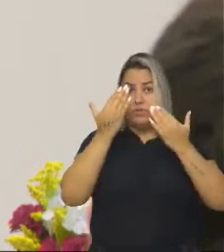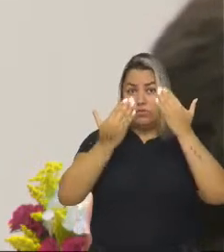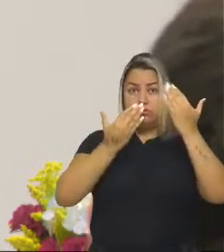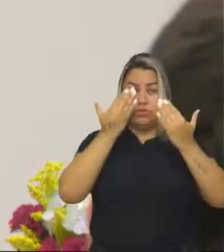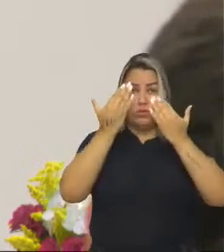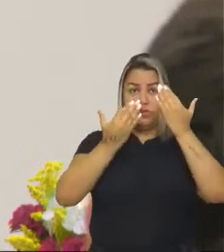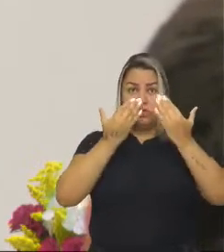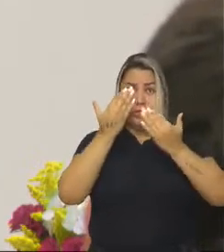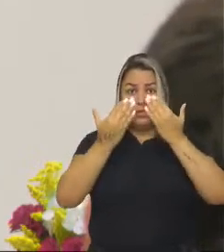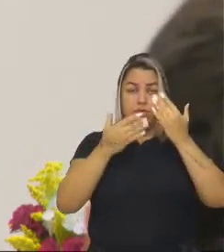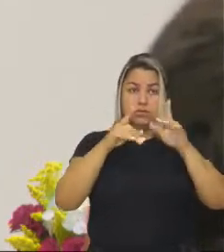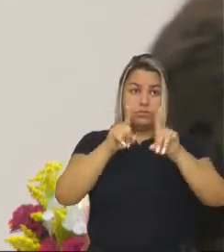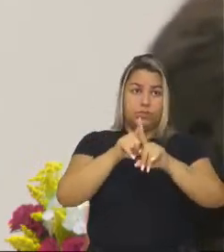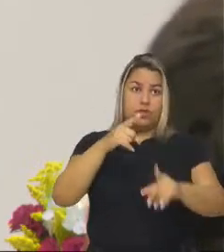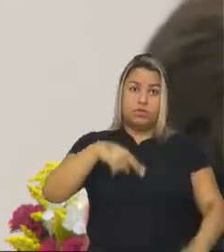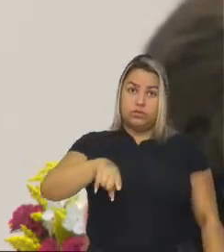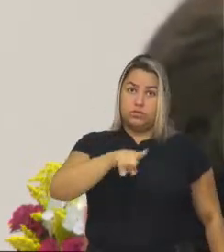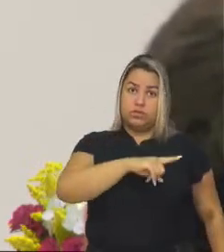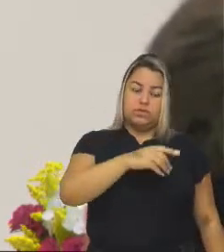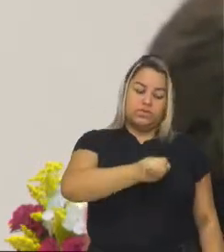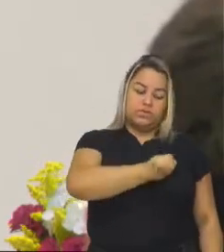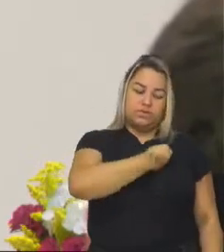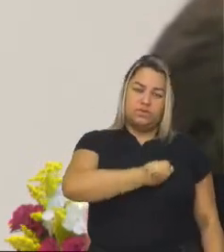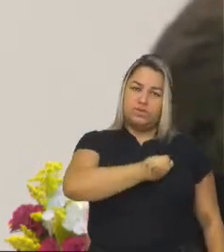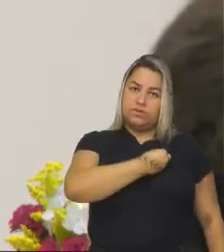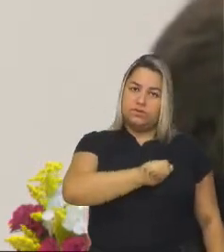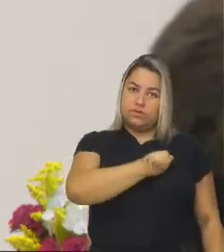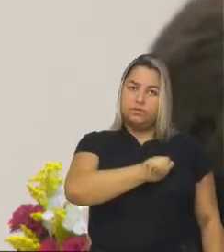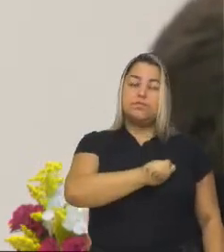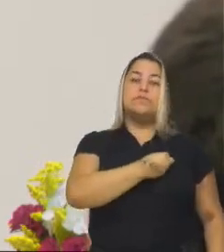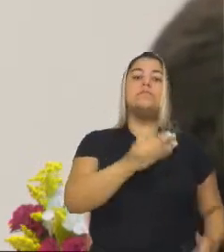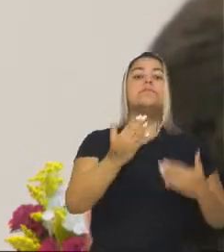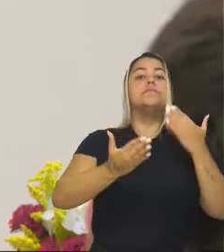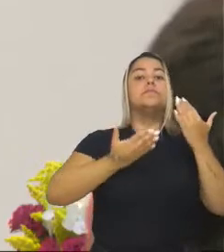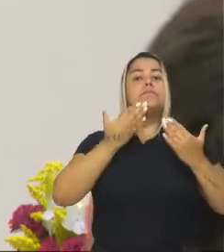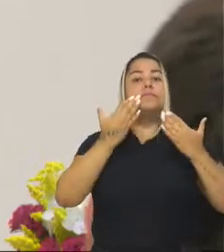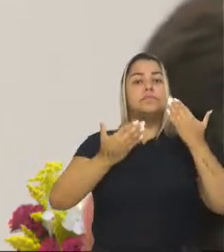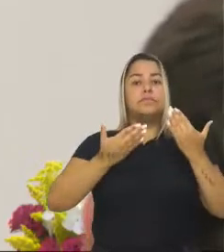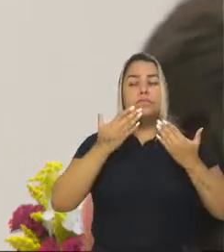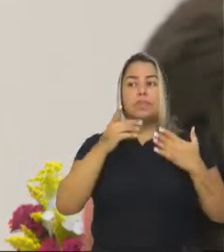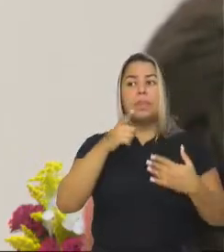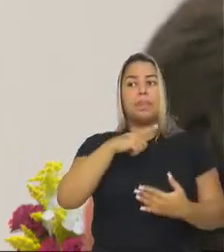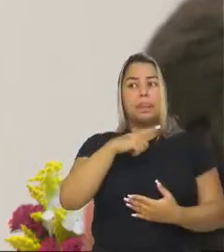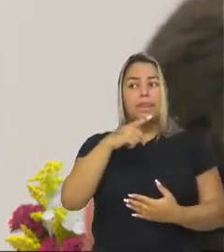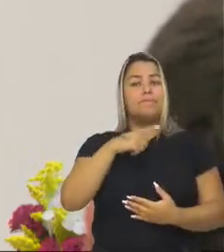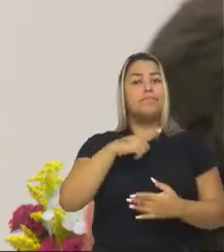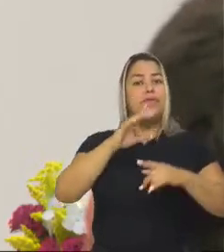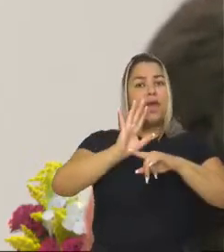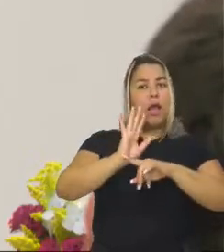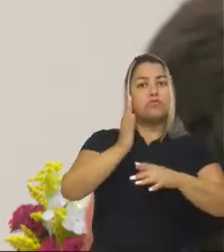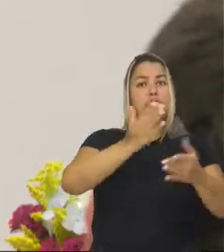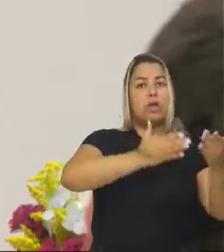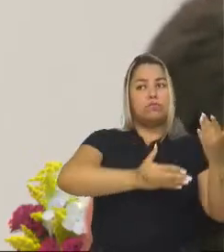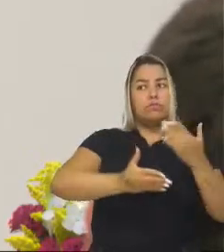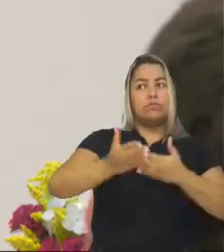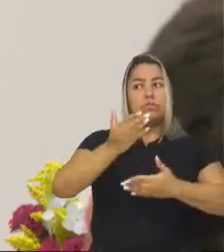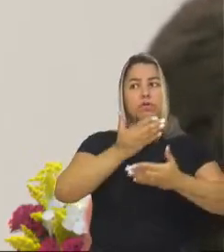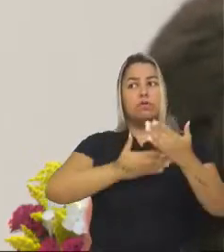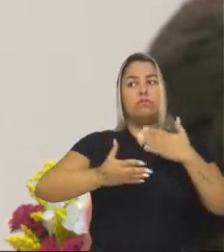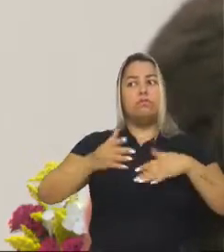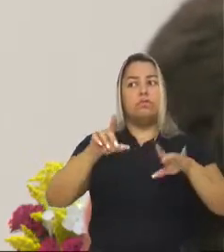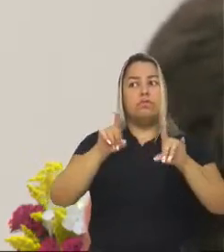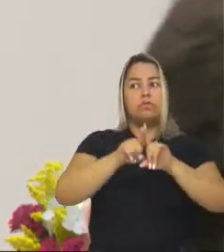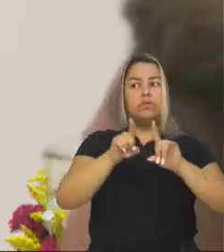se entrelaça com as nossas vidas, e aí a psicologia ela tem feito bastante, ela tem ajudado muito,